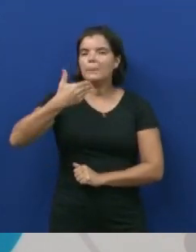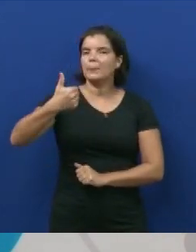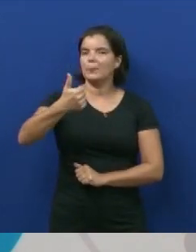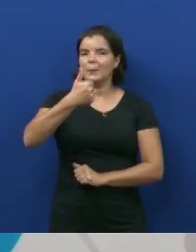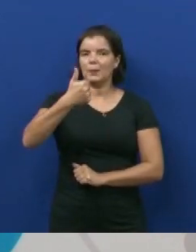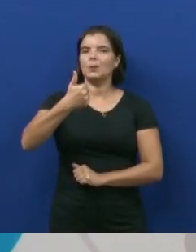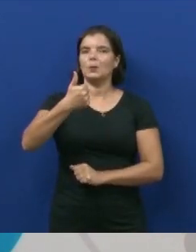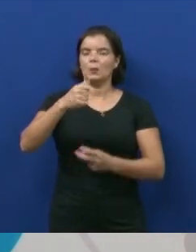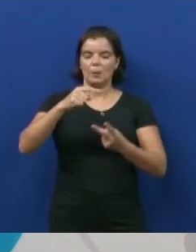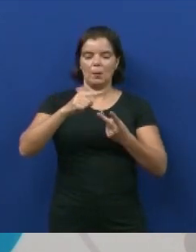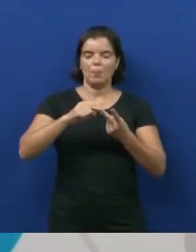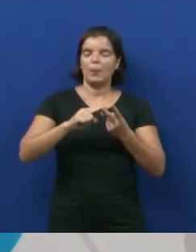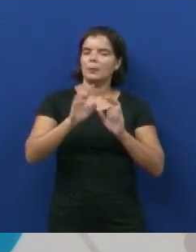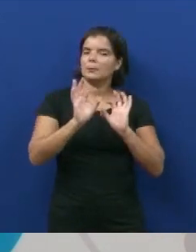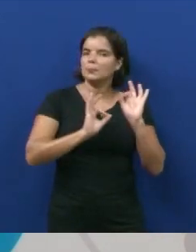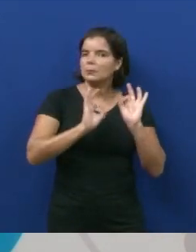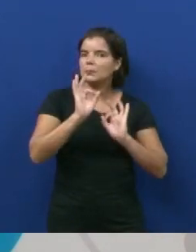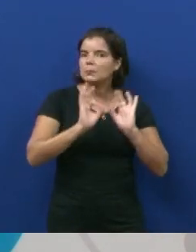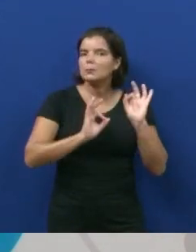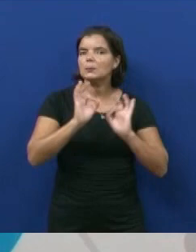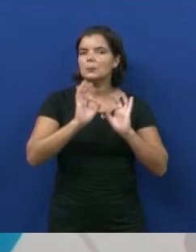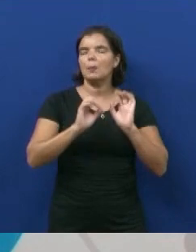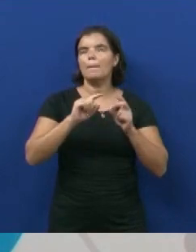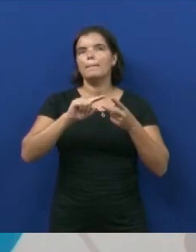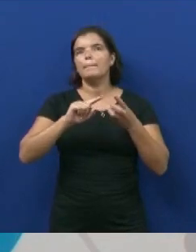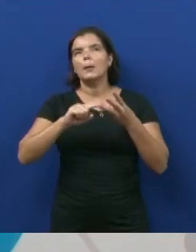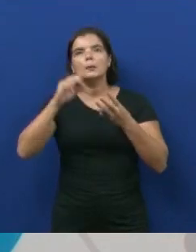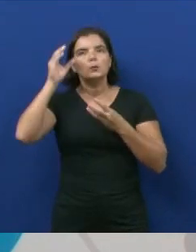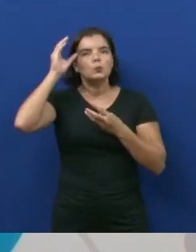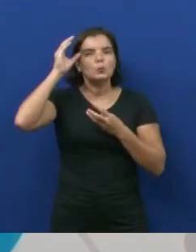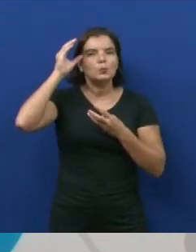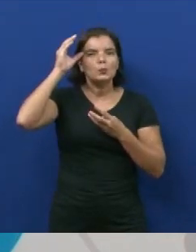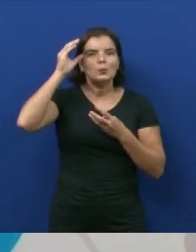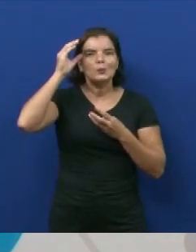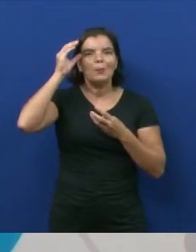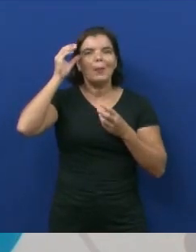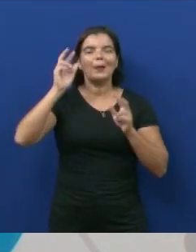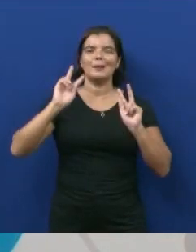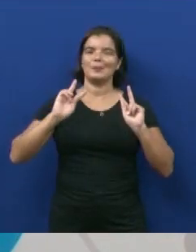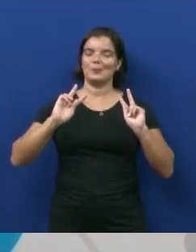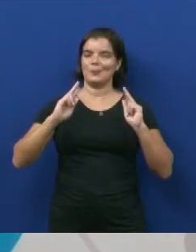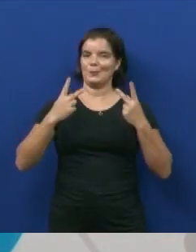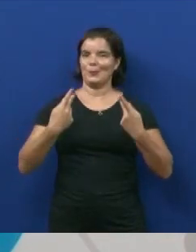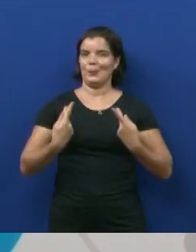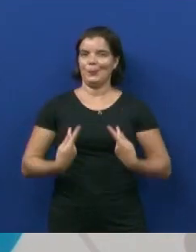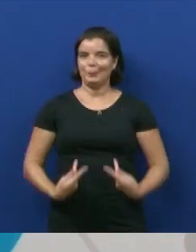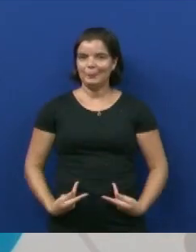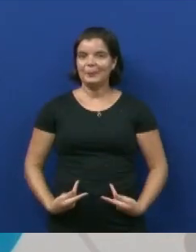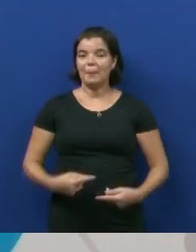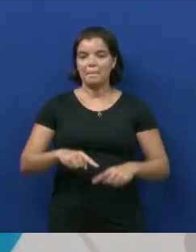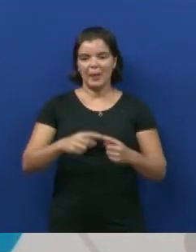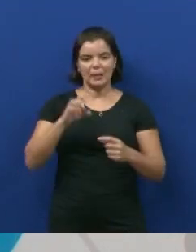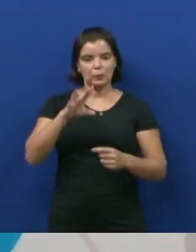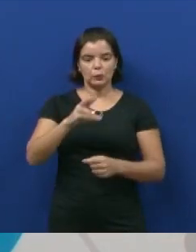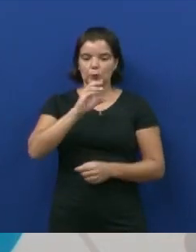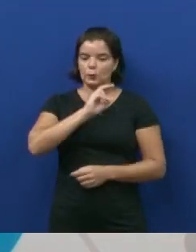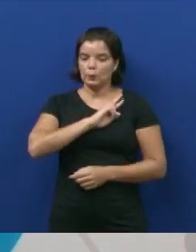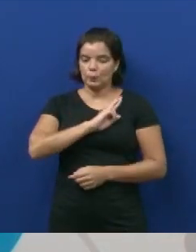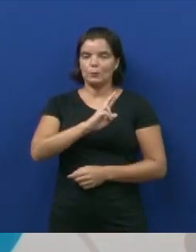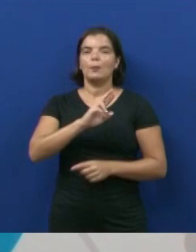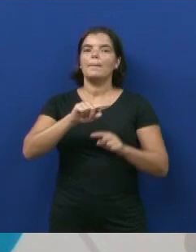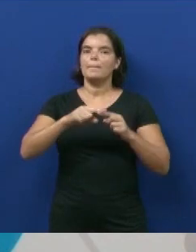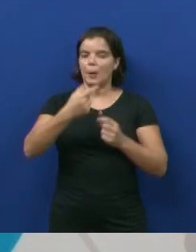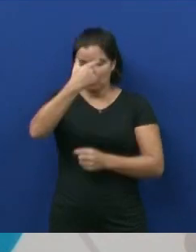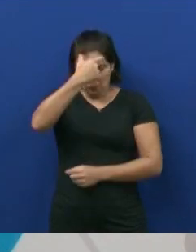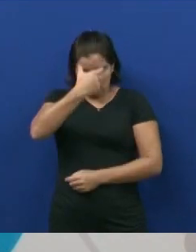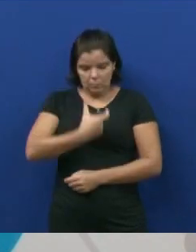aprimorado, muito mais elaborado, muito mais consciente, muito mais humanista, mas não na concepção religiosa, mas